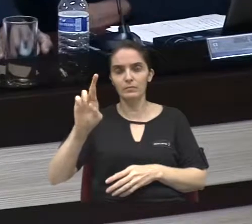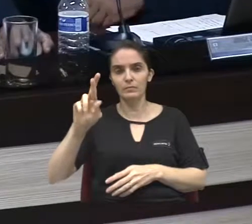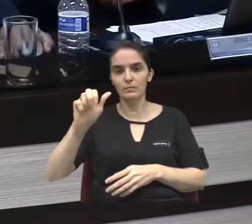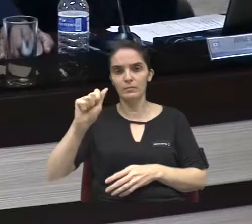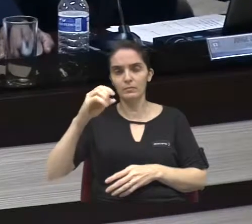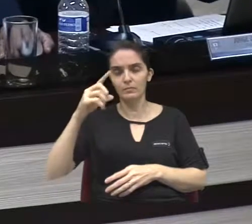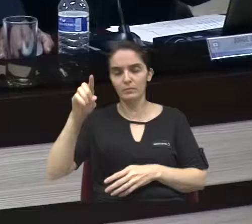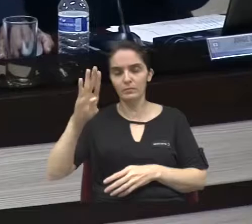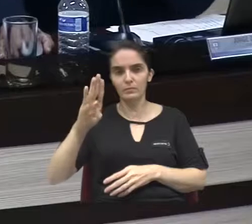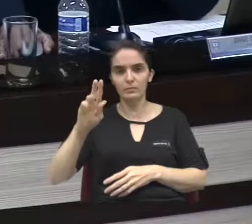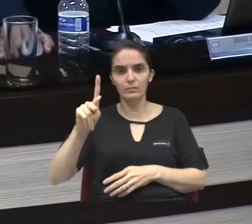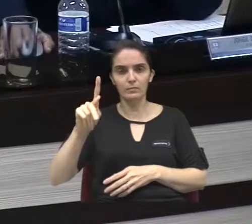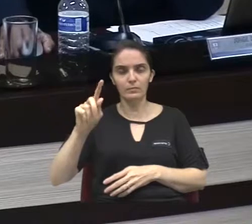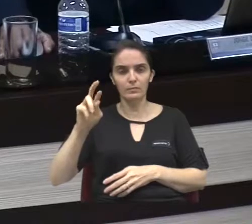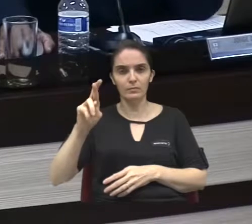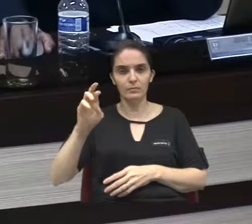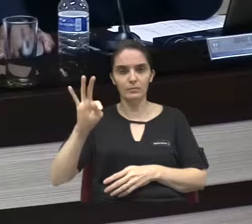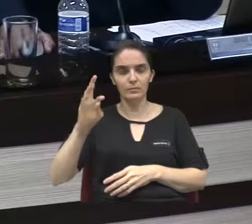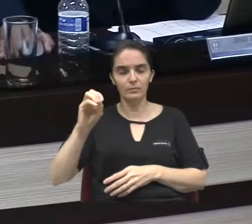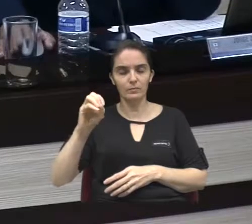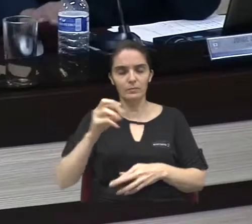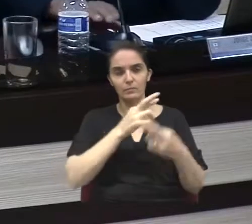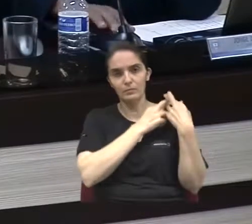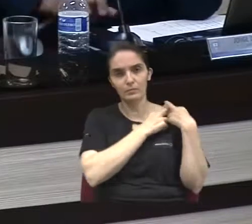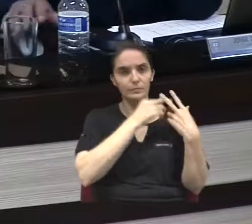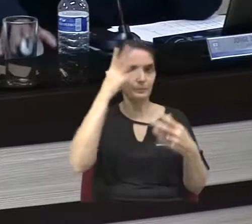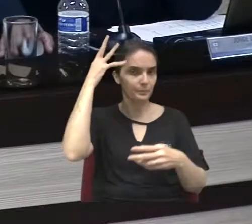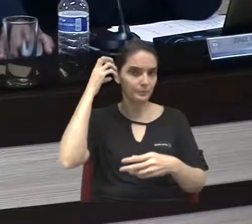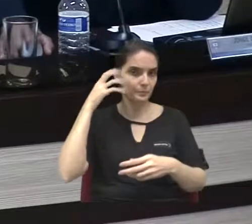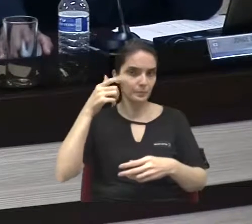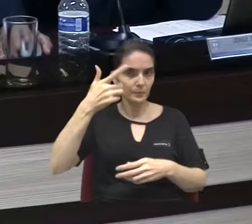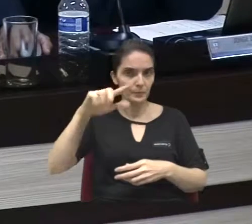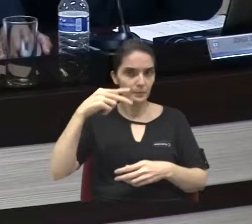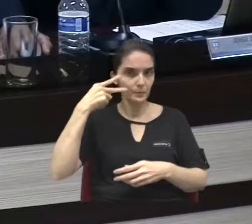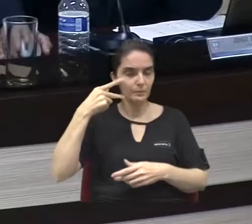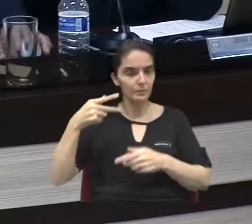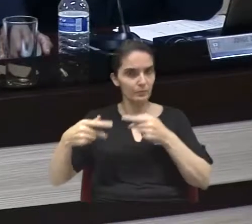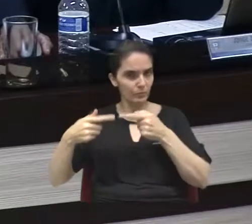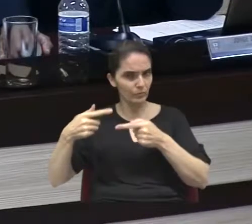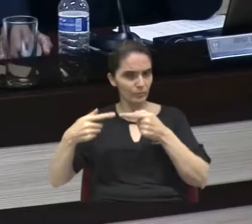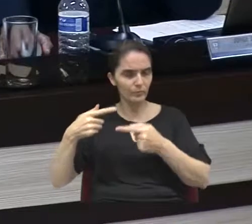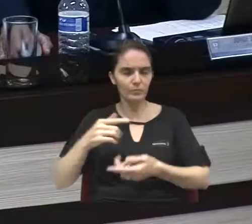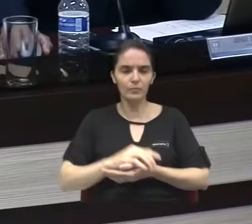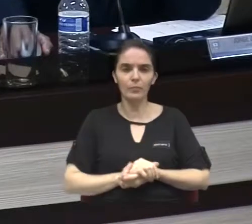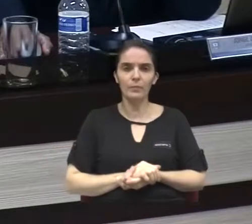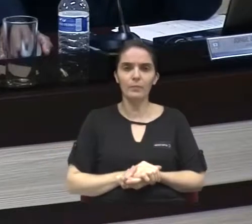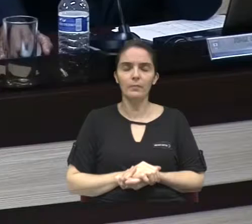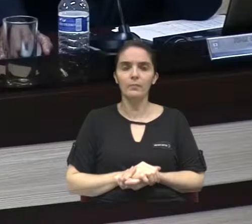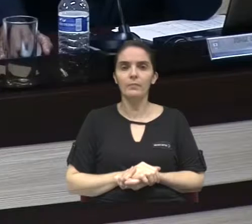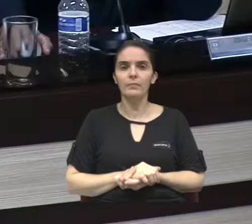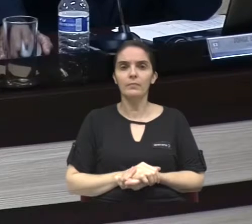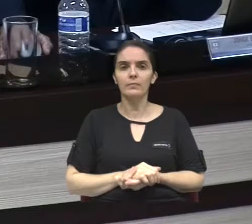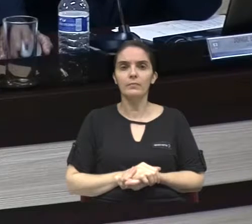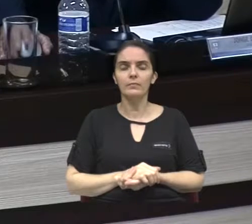vereadores. A moção 142/19 está em discussão. Algum vereador deseja discutir a moção?